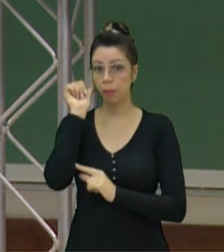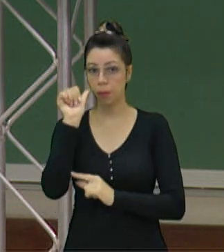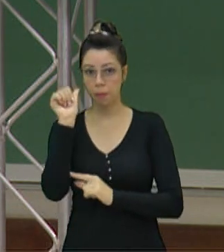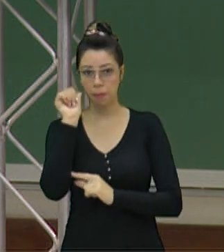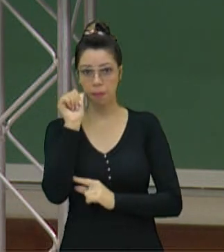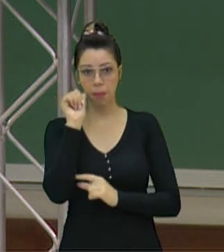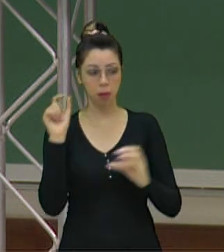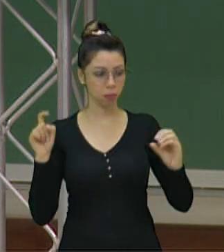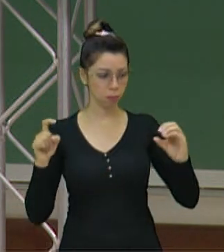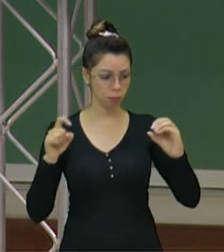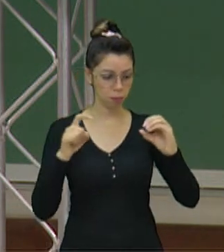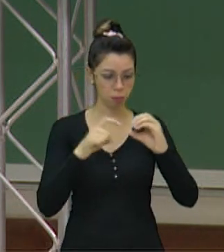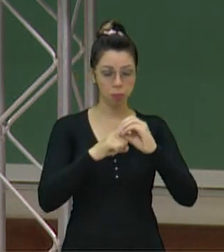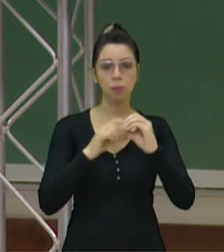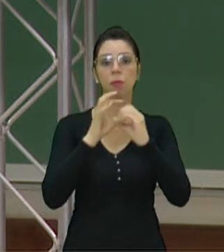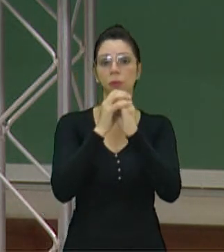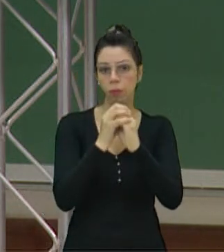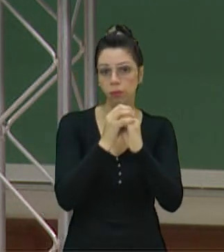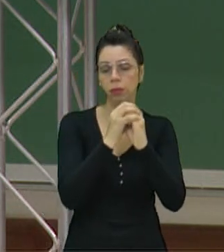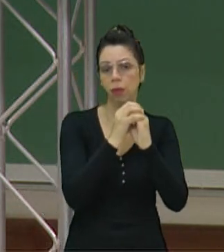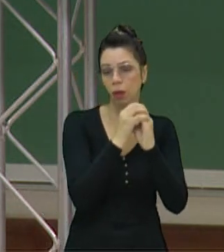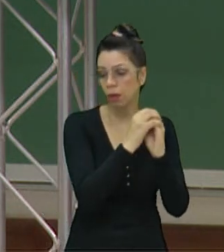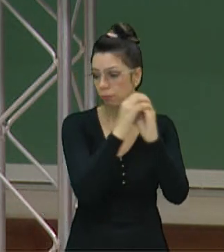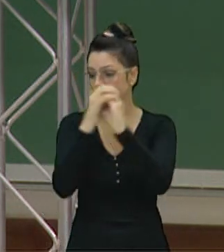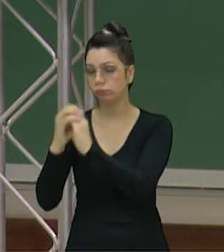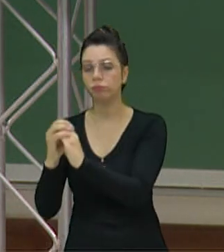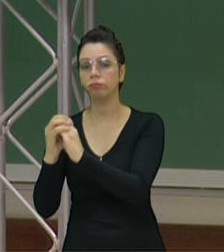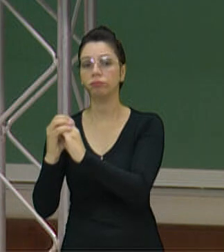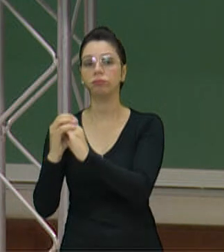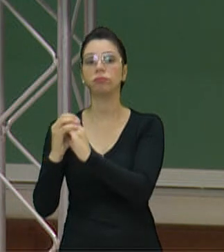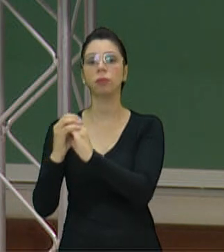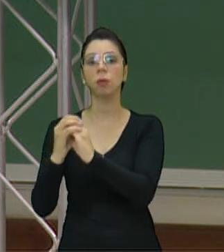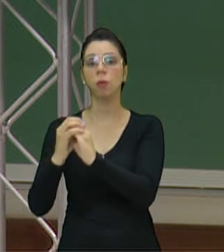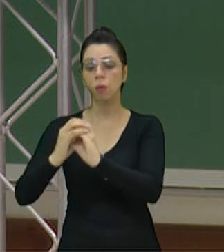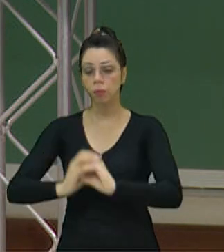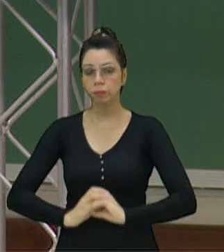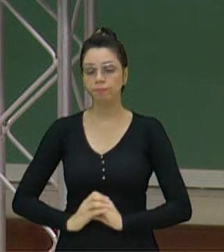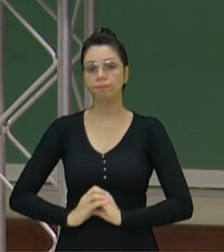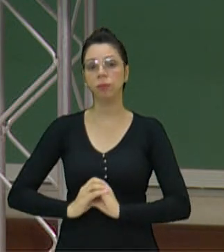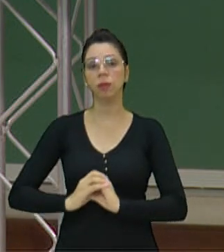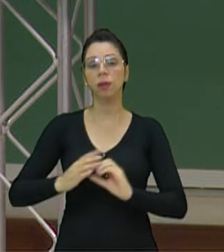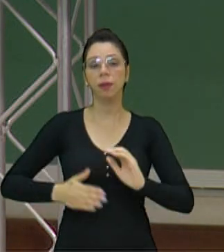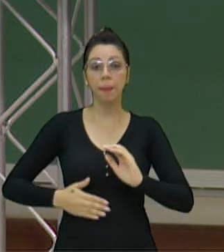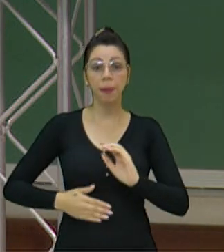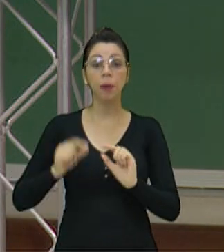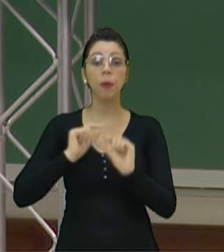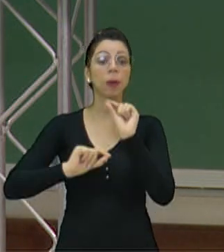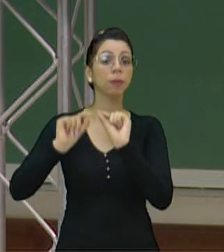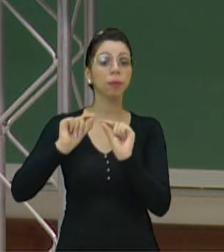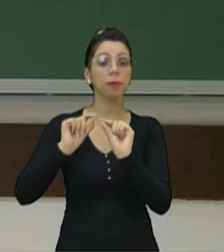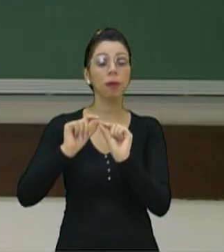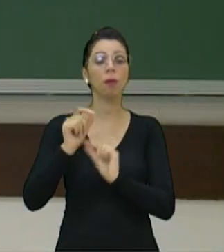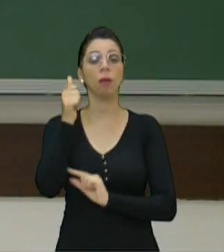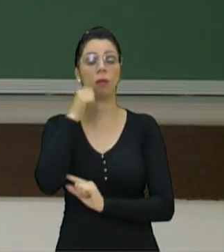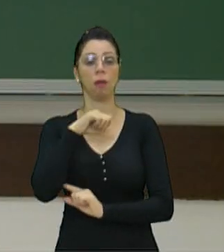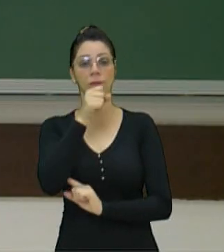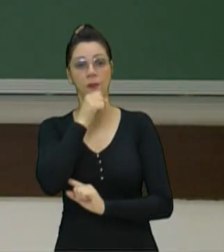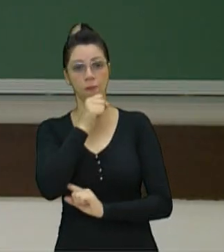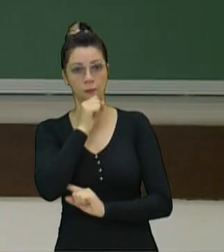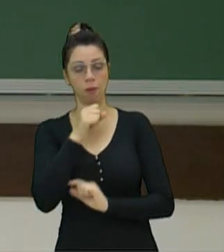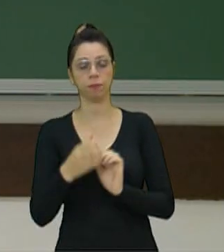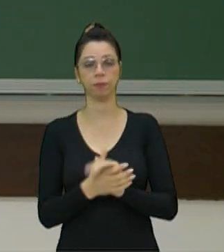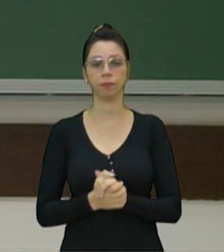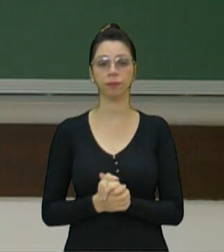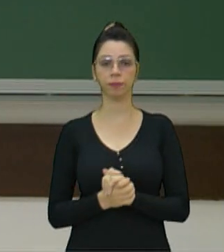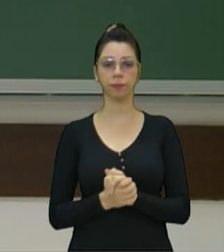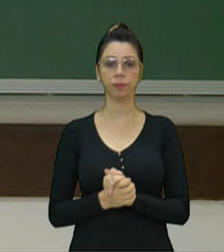avó. Geneticamente, as características pertencem ao doador do espermatozoide e a doadora do óvulo,